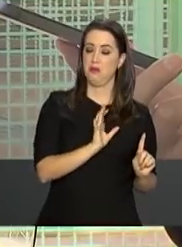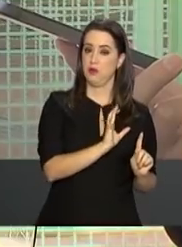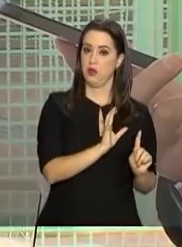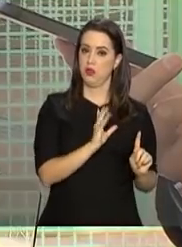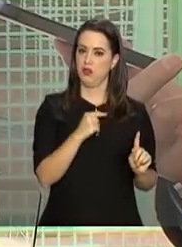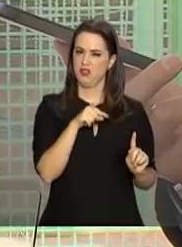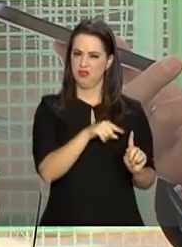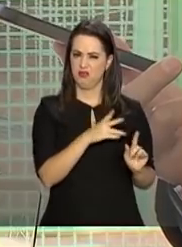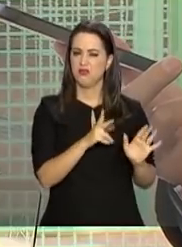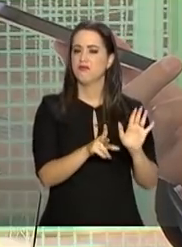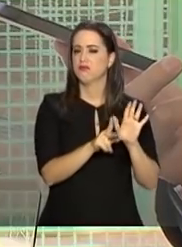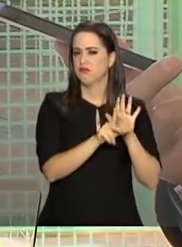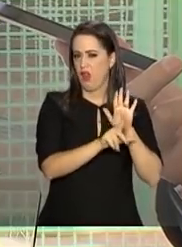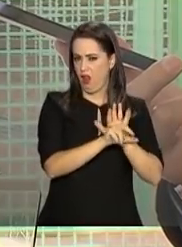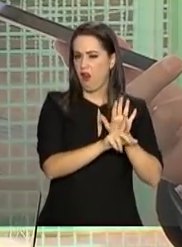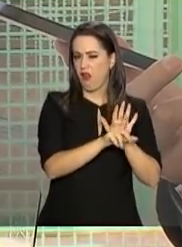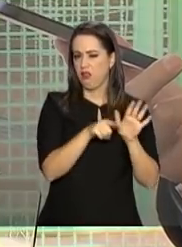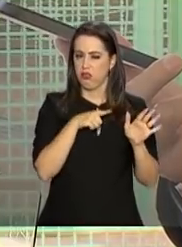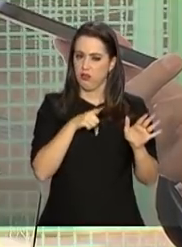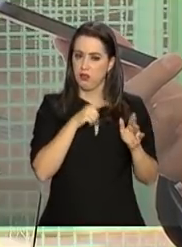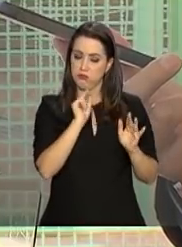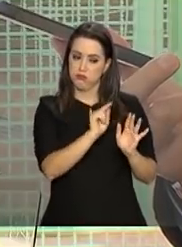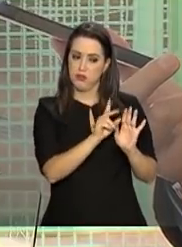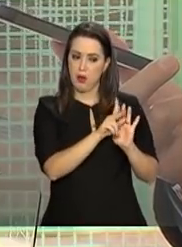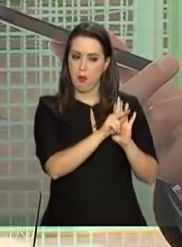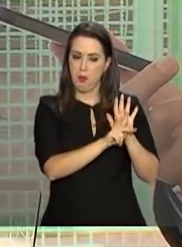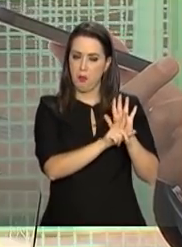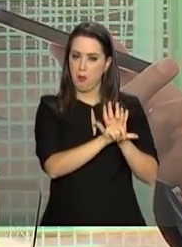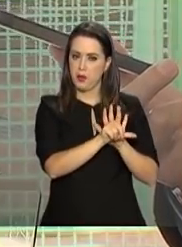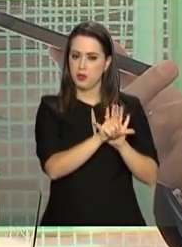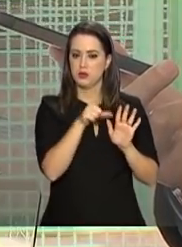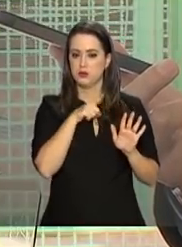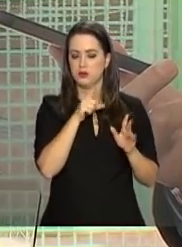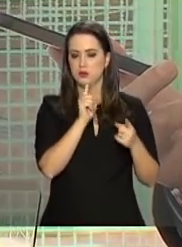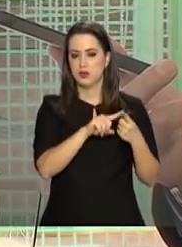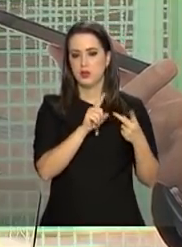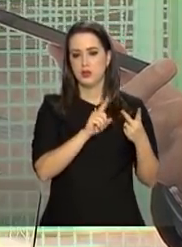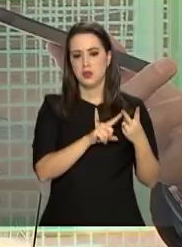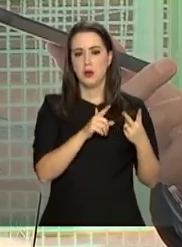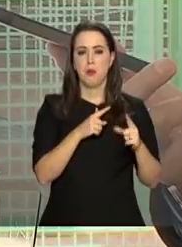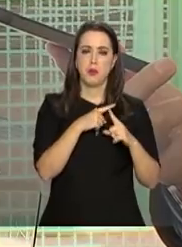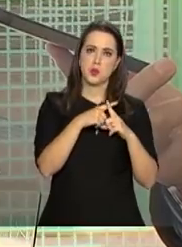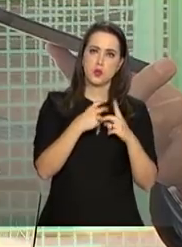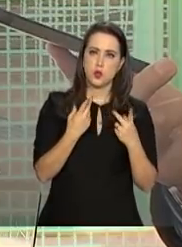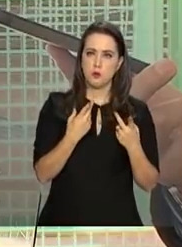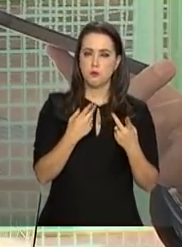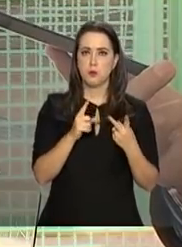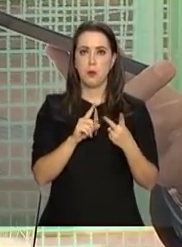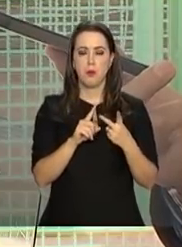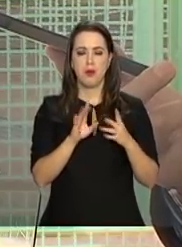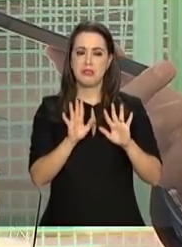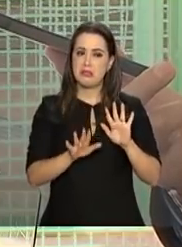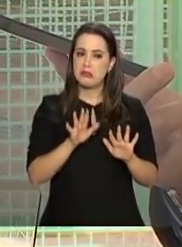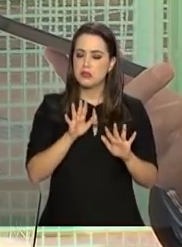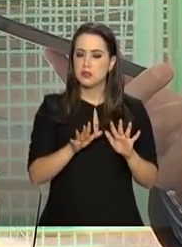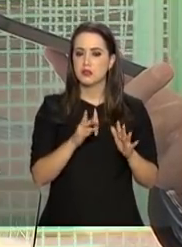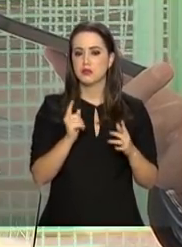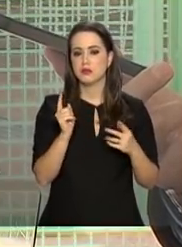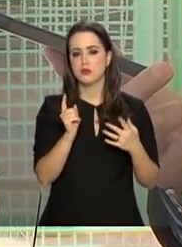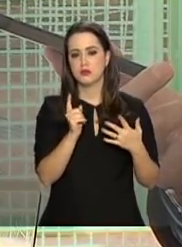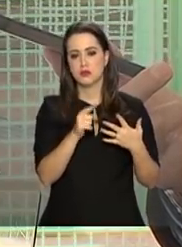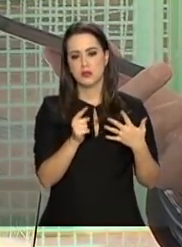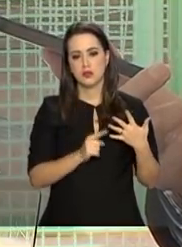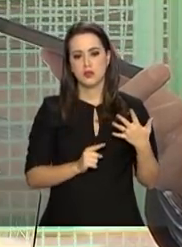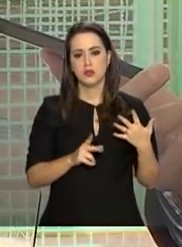que esse projeto tem o projeto diga-se tem medidas positivas mas tem algumas medidas